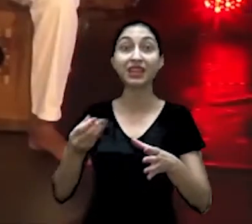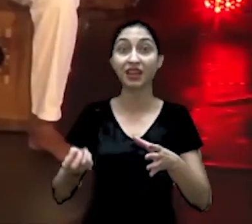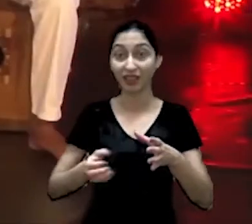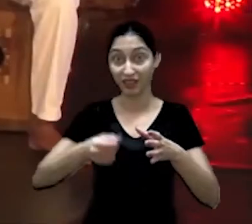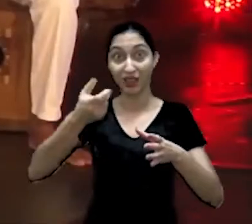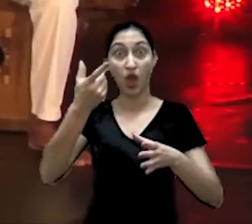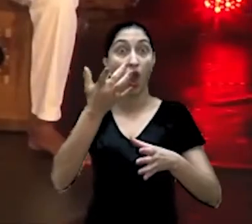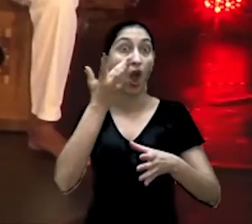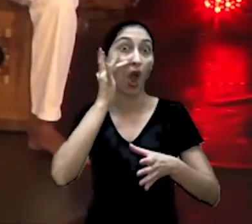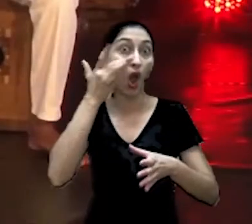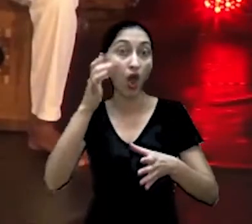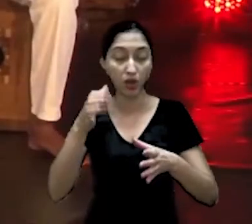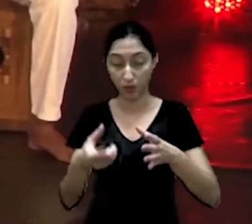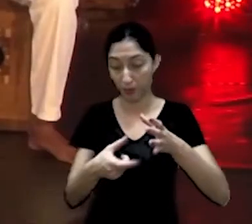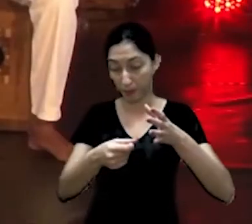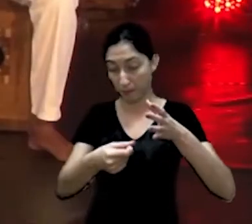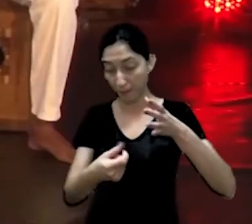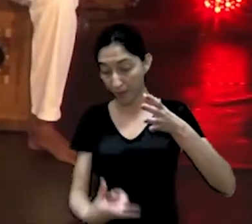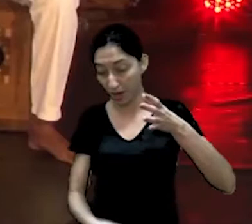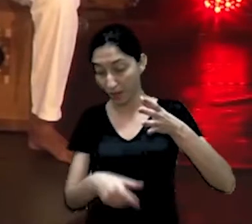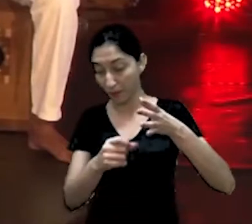moedas de ouro.